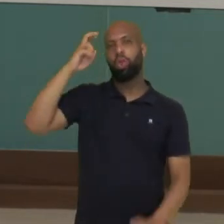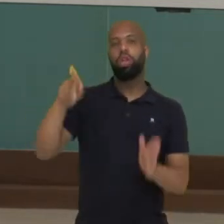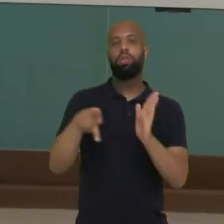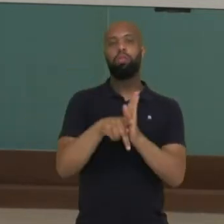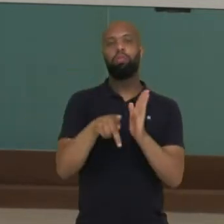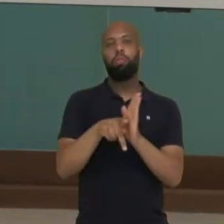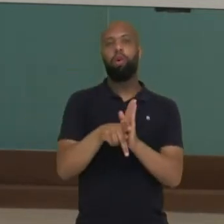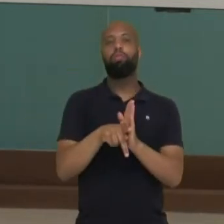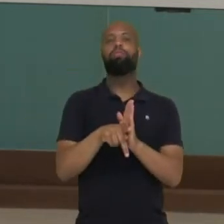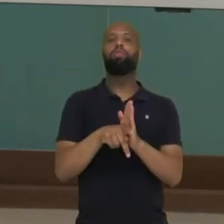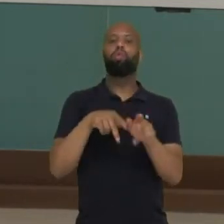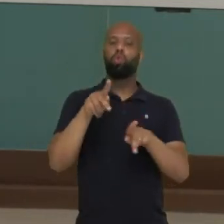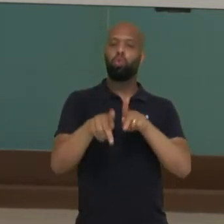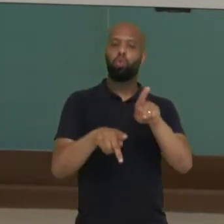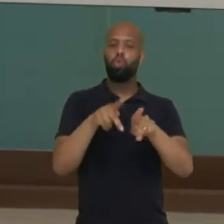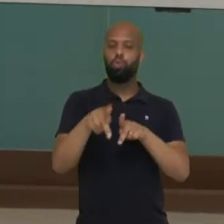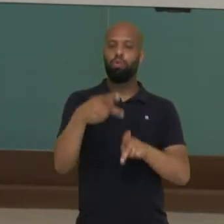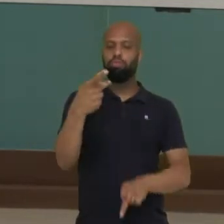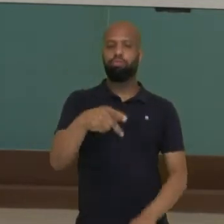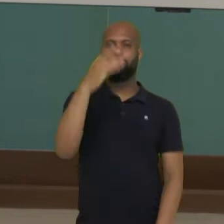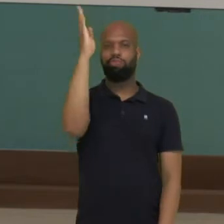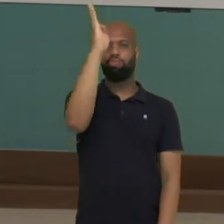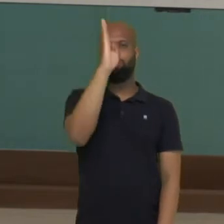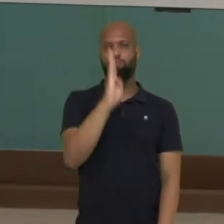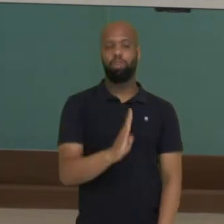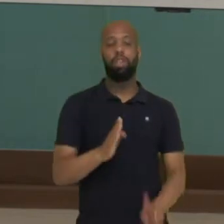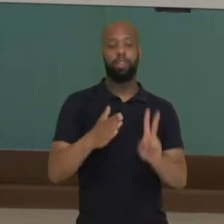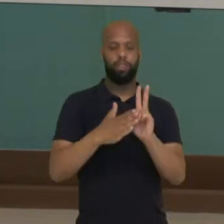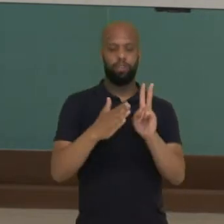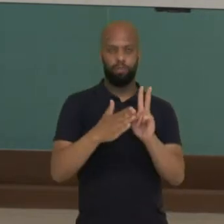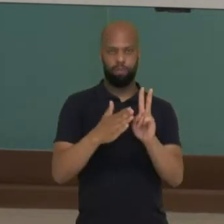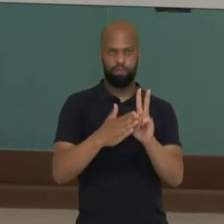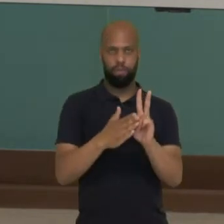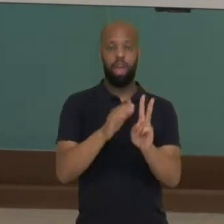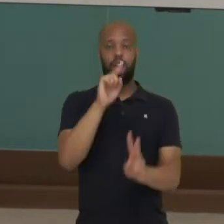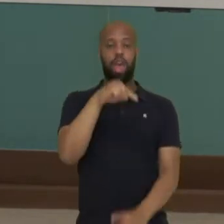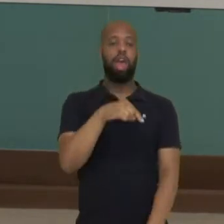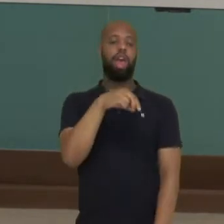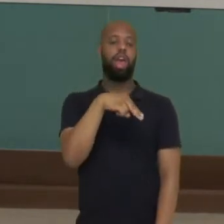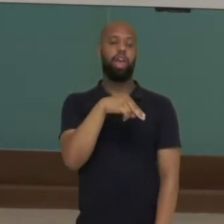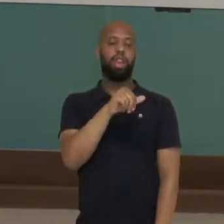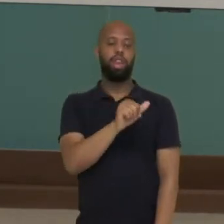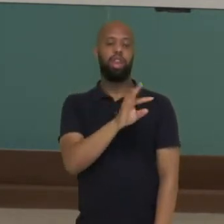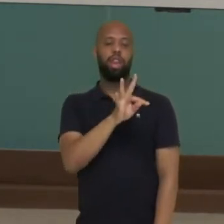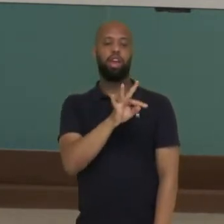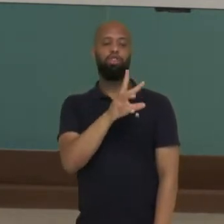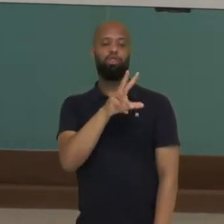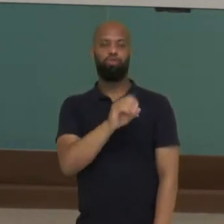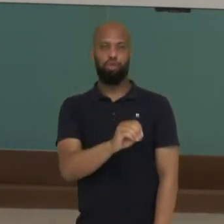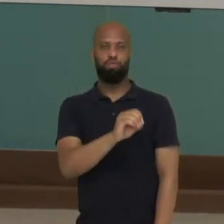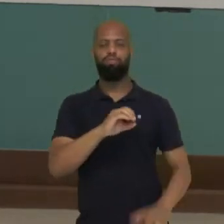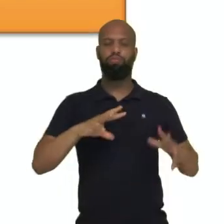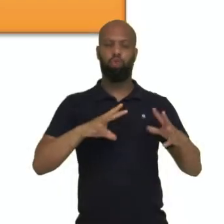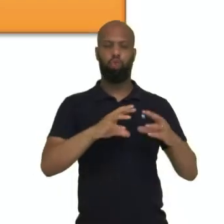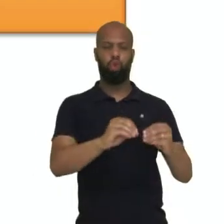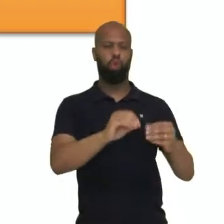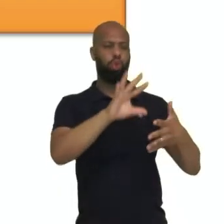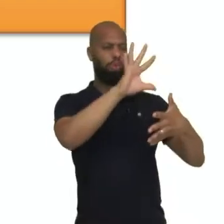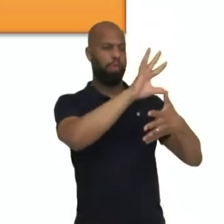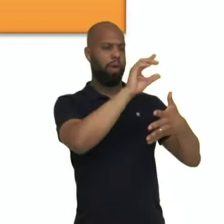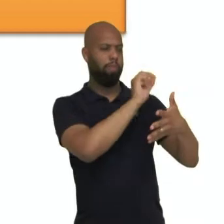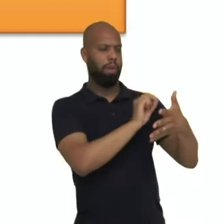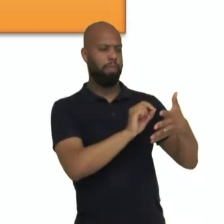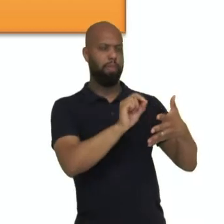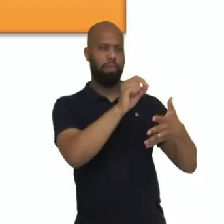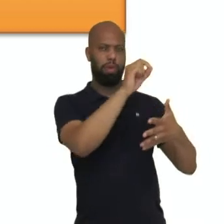povos nativos brasileiros. Não só dos brasileiros, porque povos nativos são todos os povos da América. Bom, para